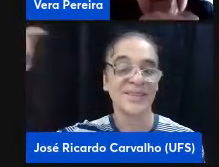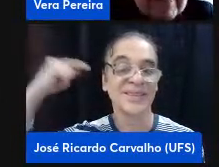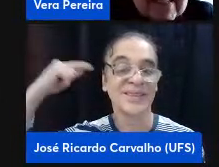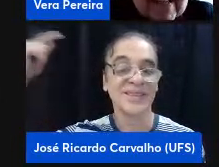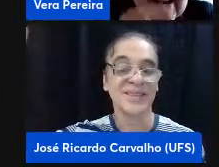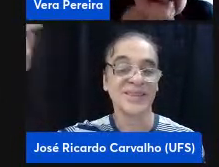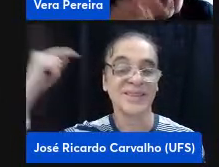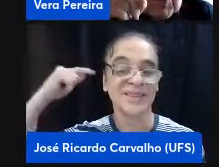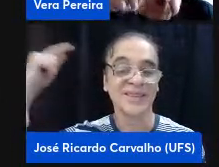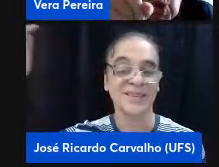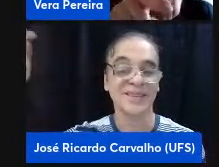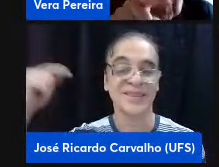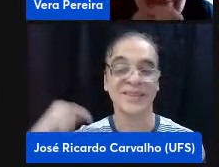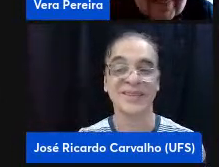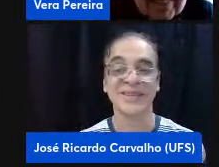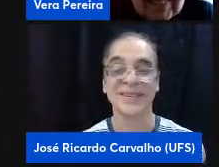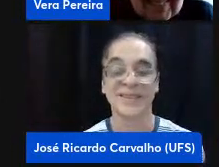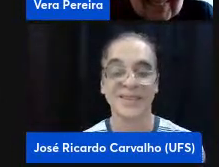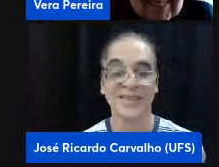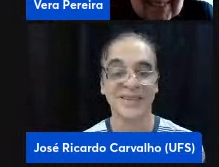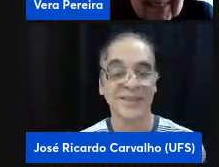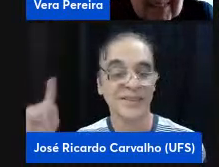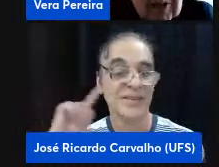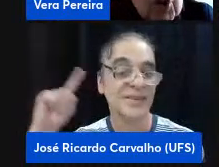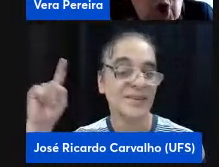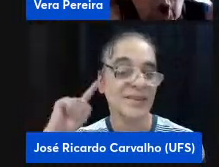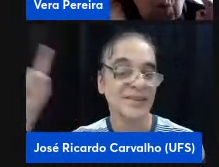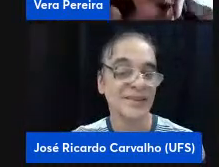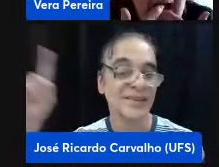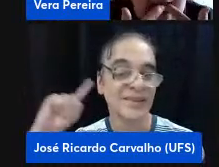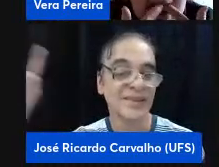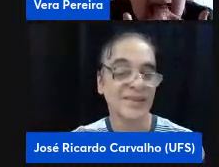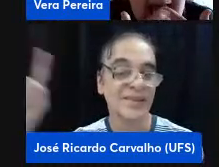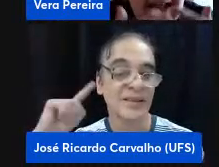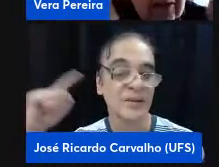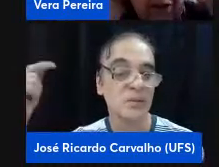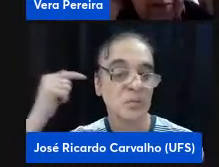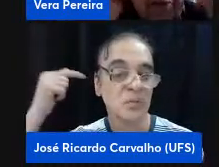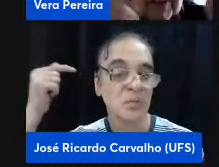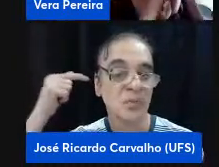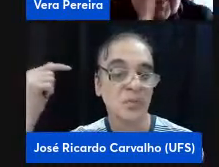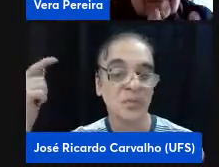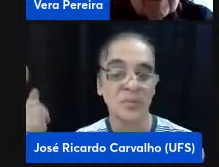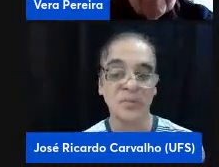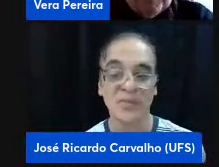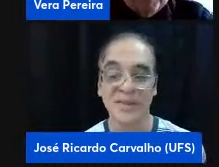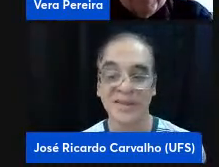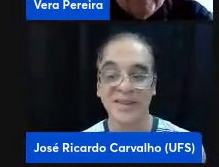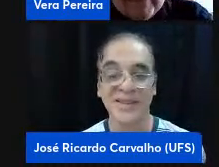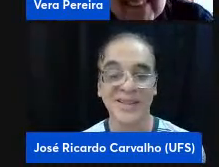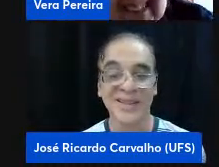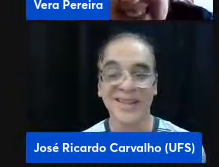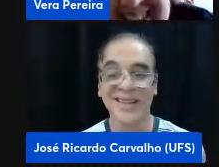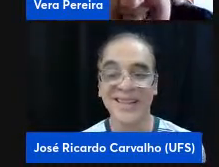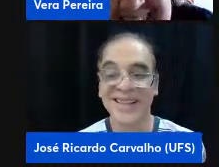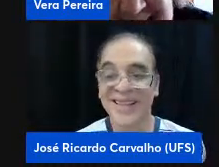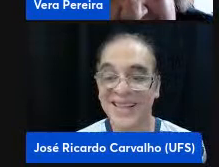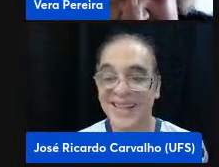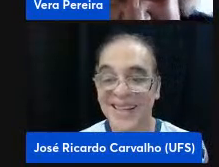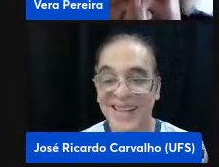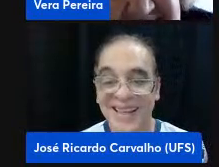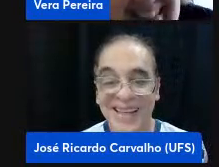Acho que está desligado o som. O som. Não estamos ouvindo.